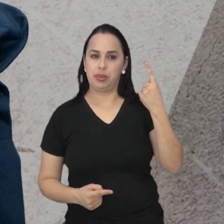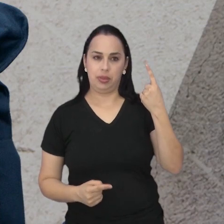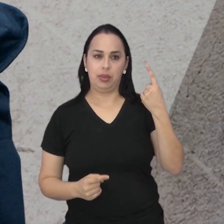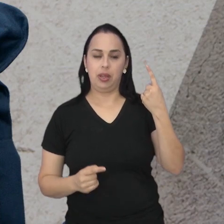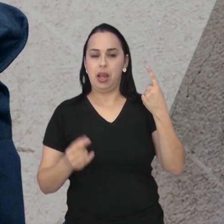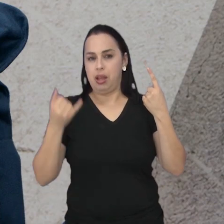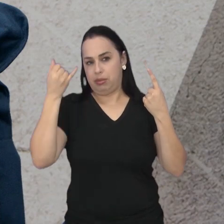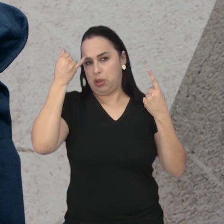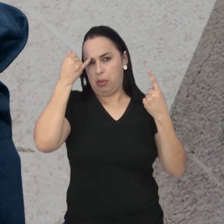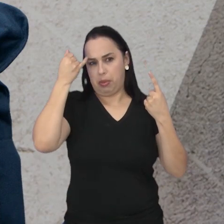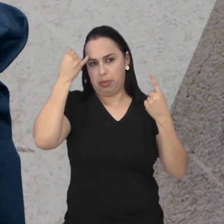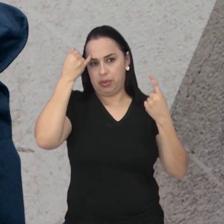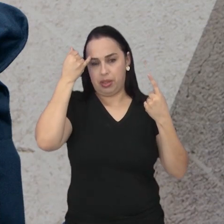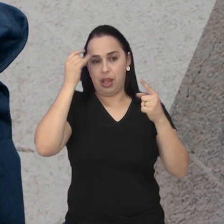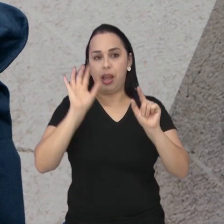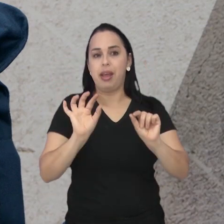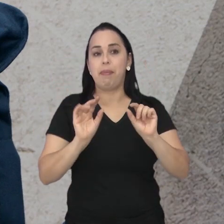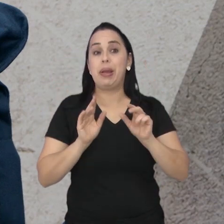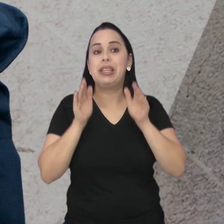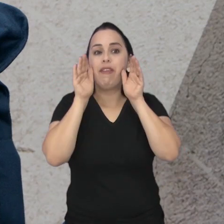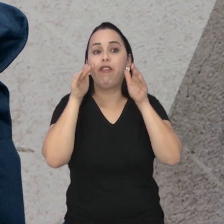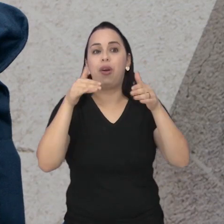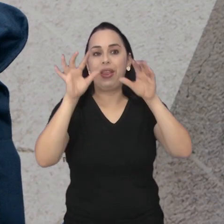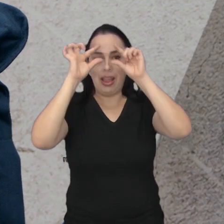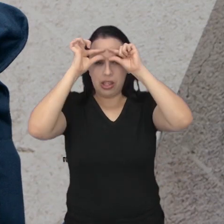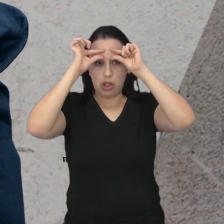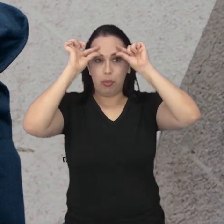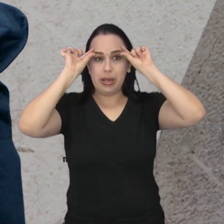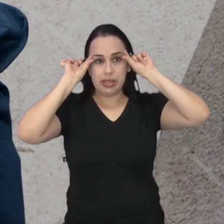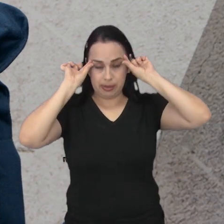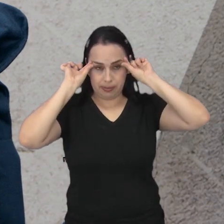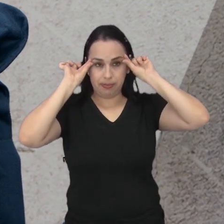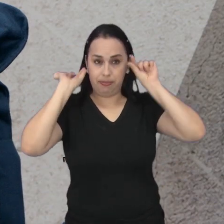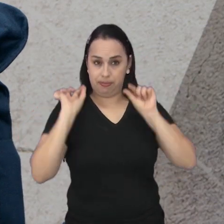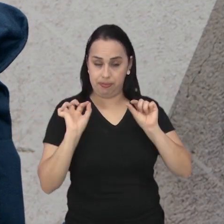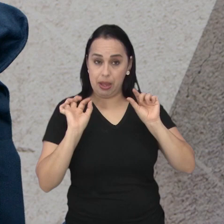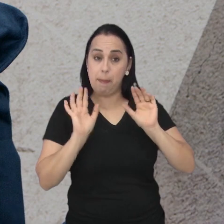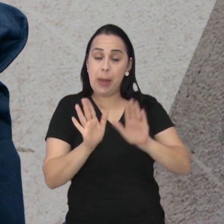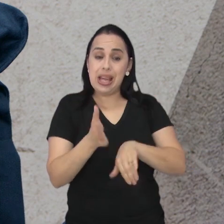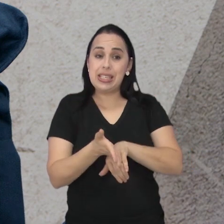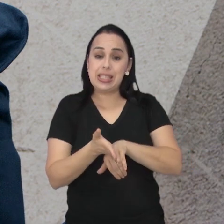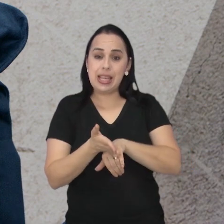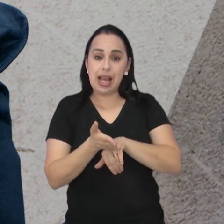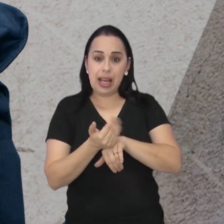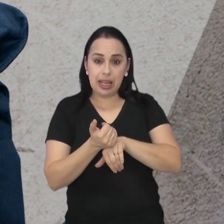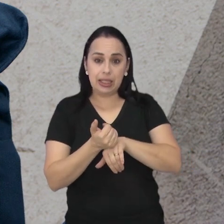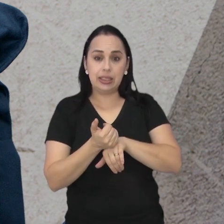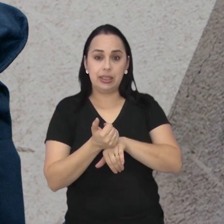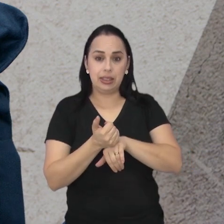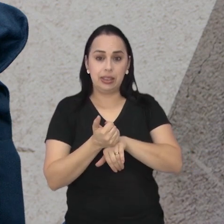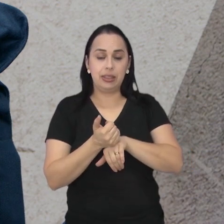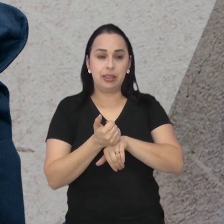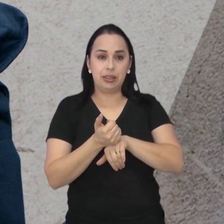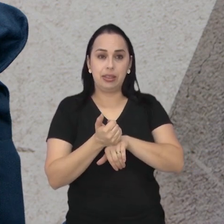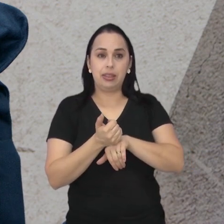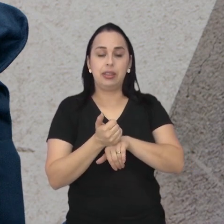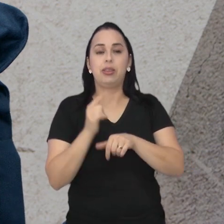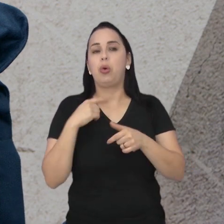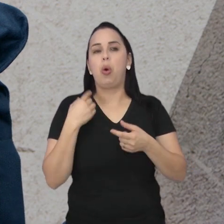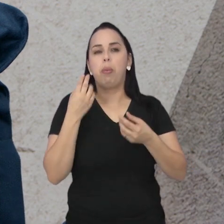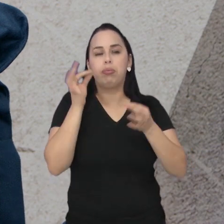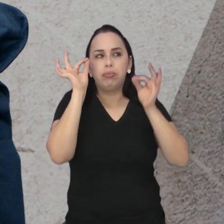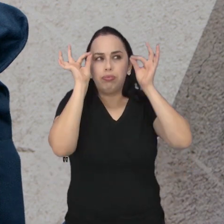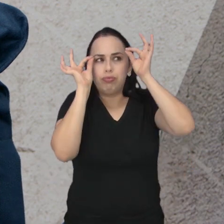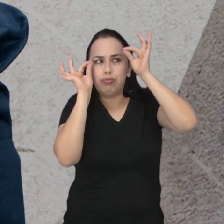O carro-chefe da micropigmentação é sobrancelha. Então, você vai começar pela sobrancelha. Mas antes de micropigmentar, você vai começar